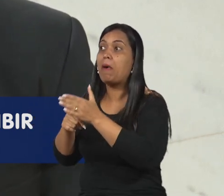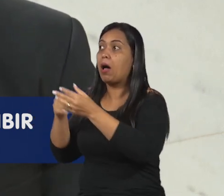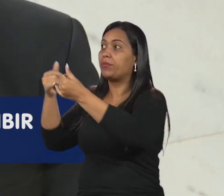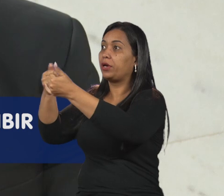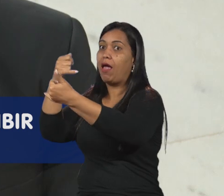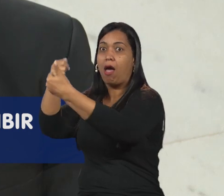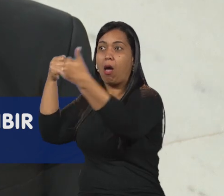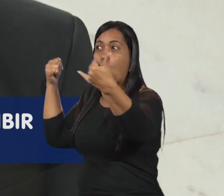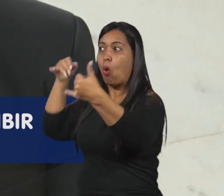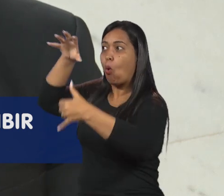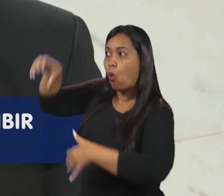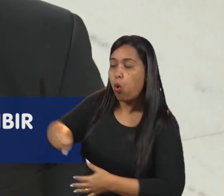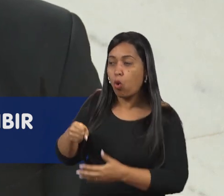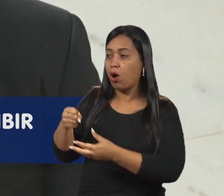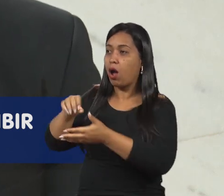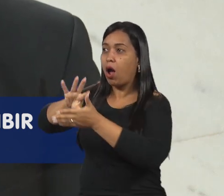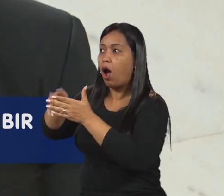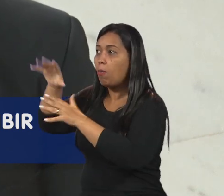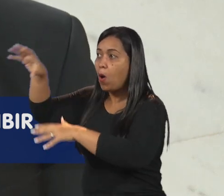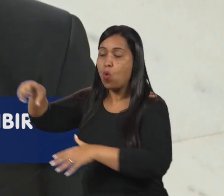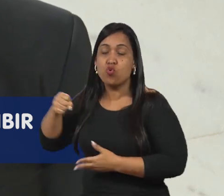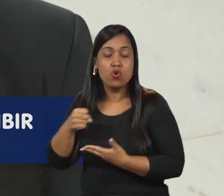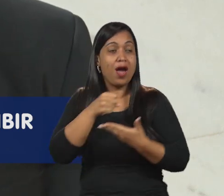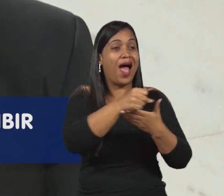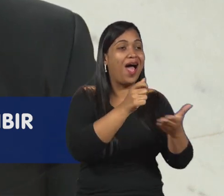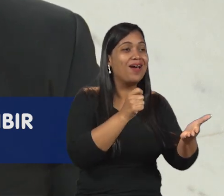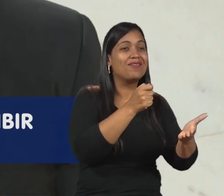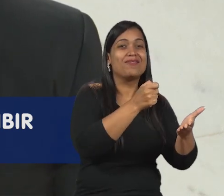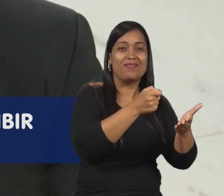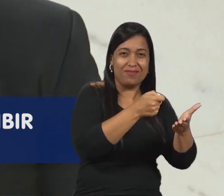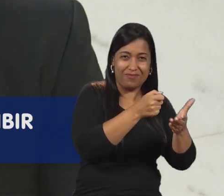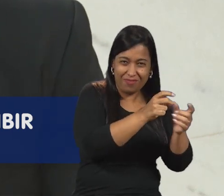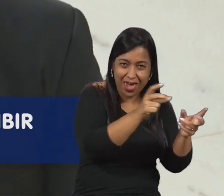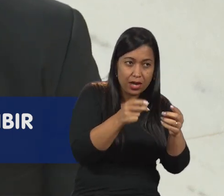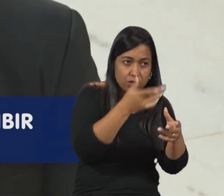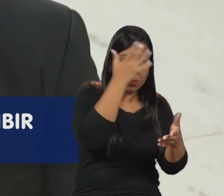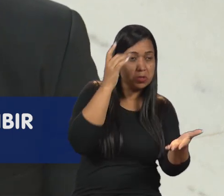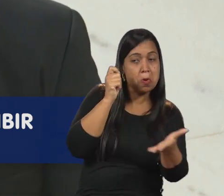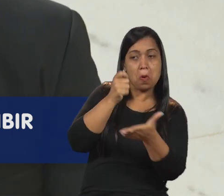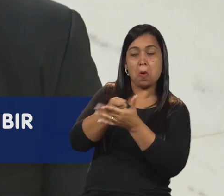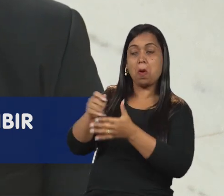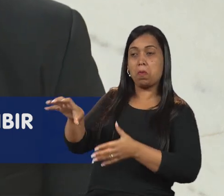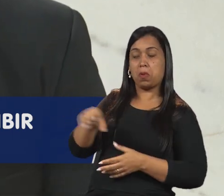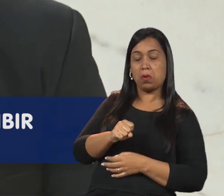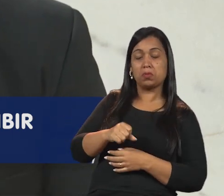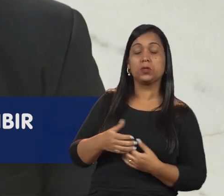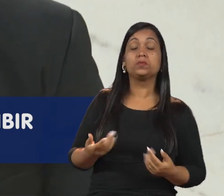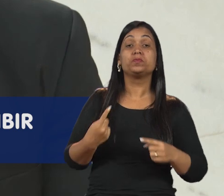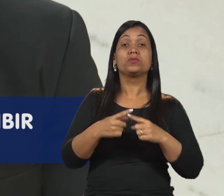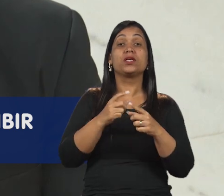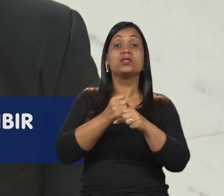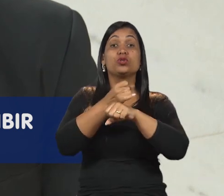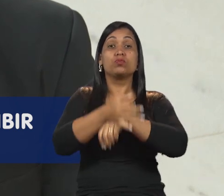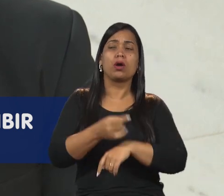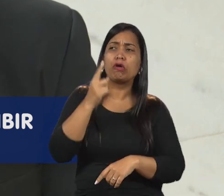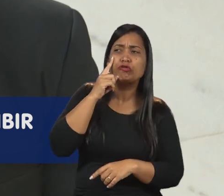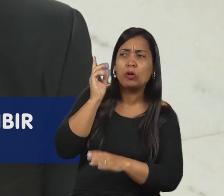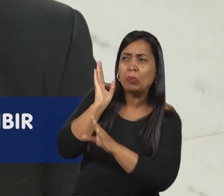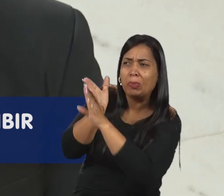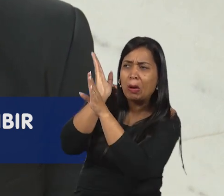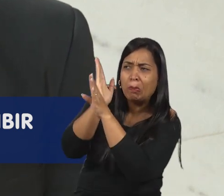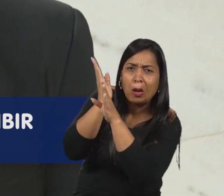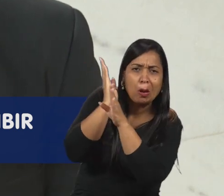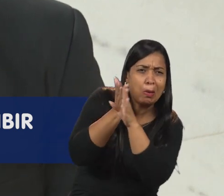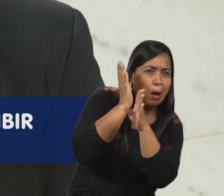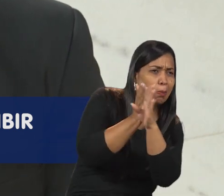né? A gente tem, e aí eu flagrei com um parlamentar, um presidente da Comissão de Segurança, a gente foi para as ruas aí na madrugada e flagramos diversas